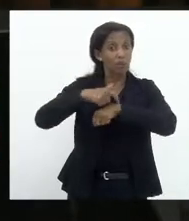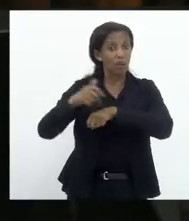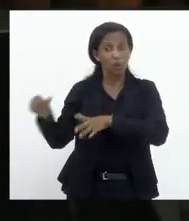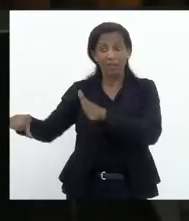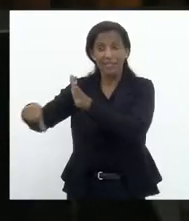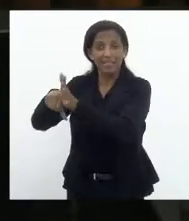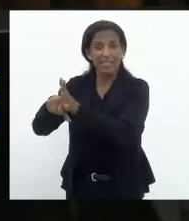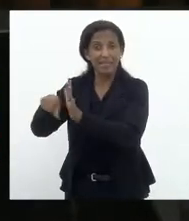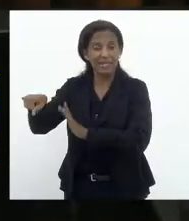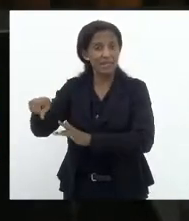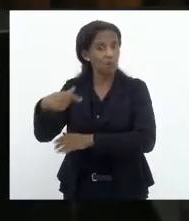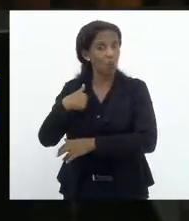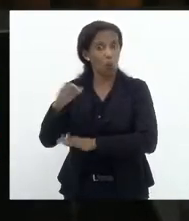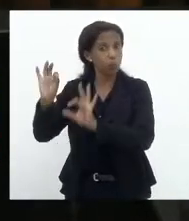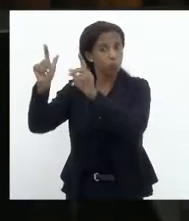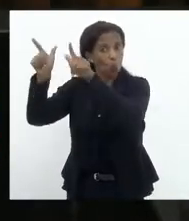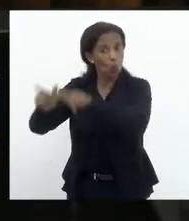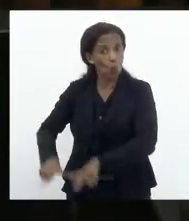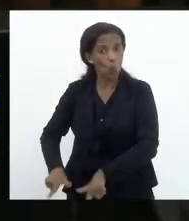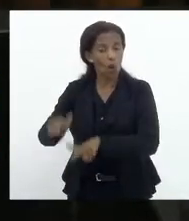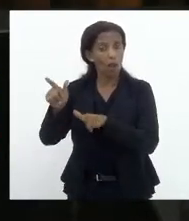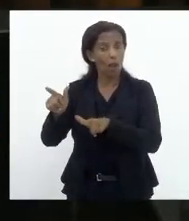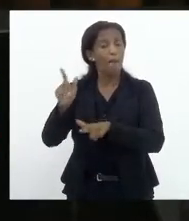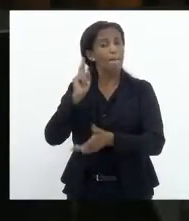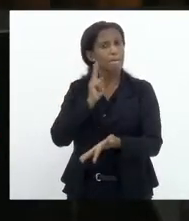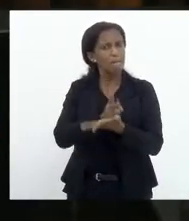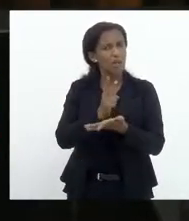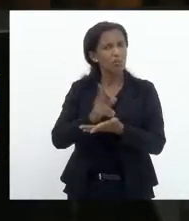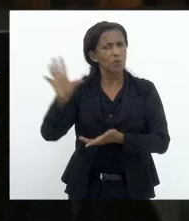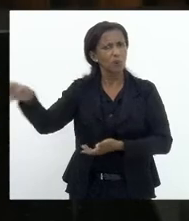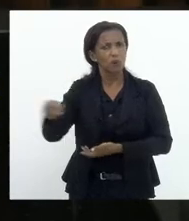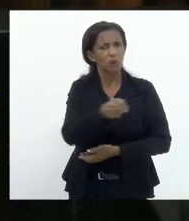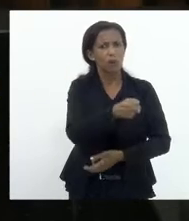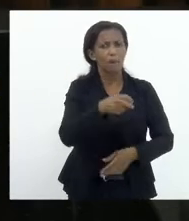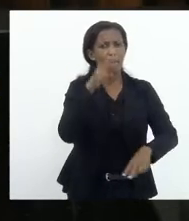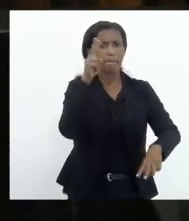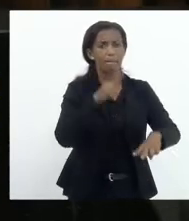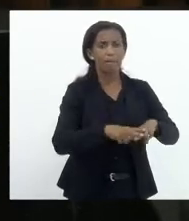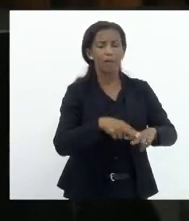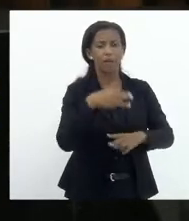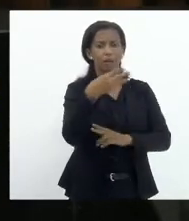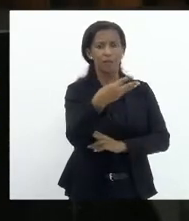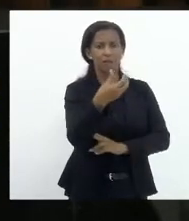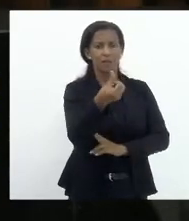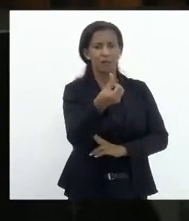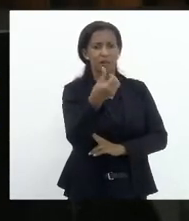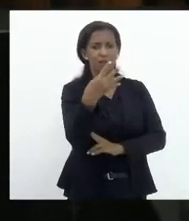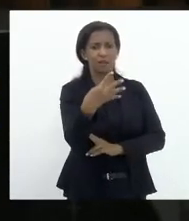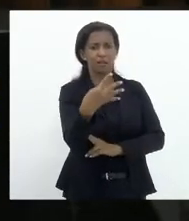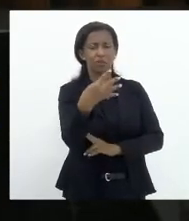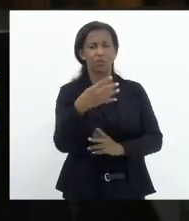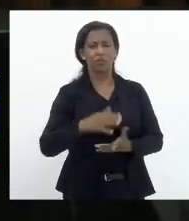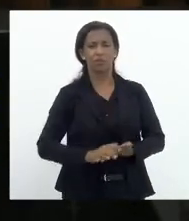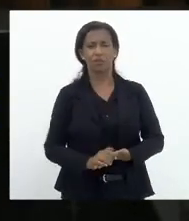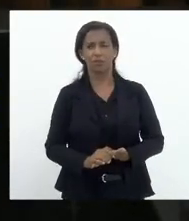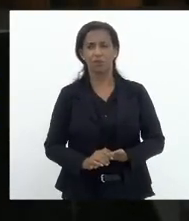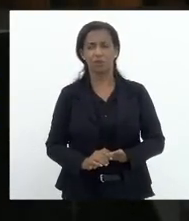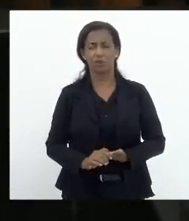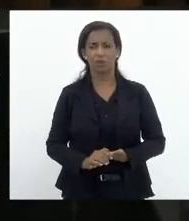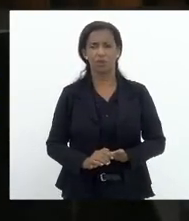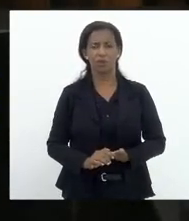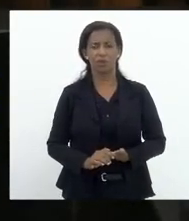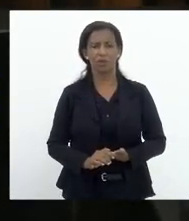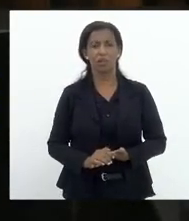e ainda assim isso não foi suficiente para que o Gustavo Não foi quase preso 300 está concluída agora é